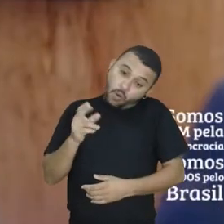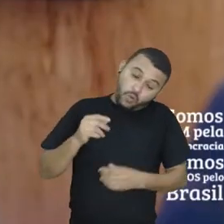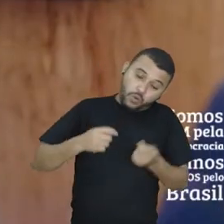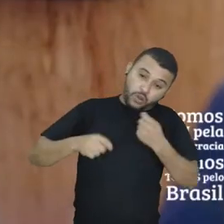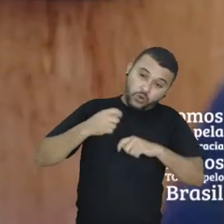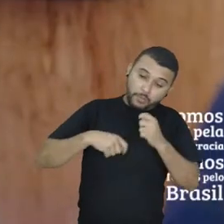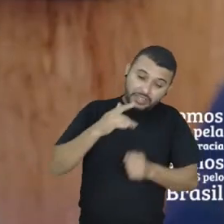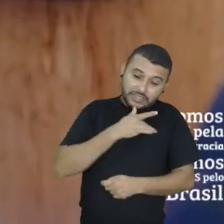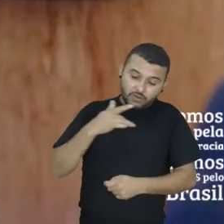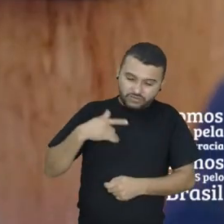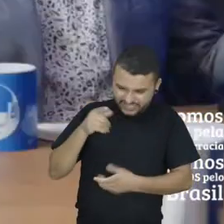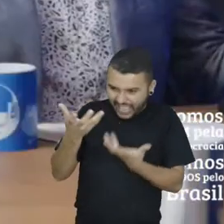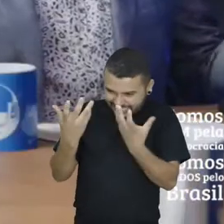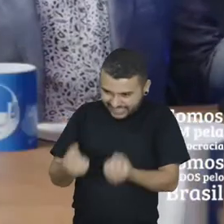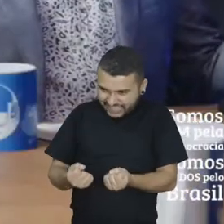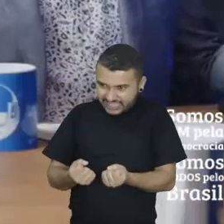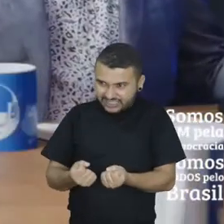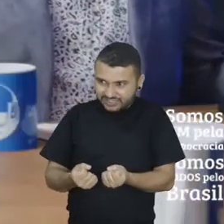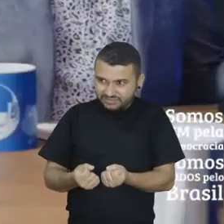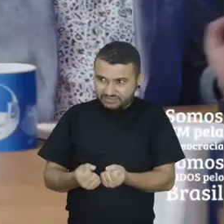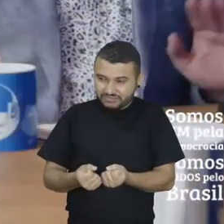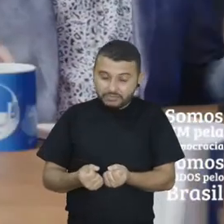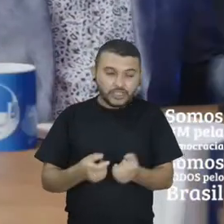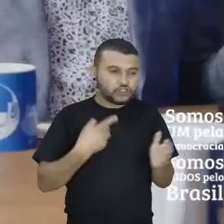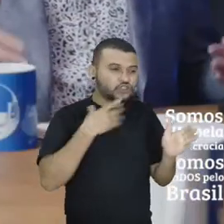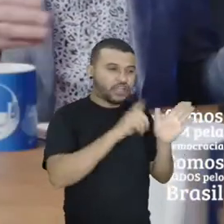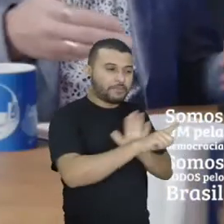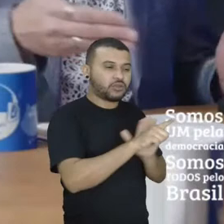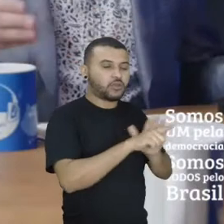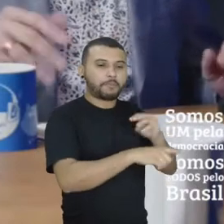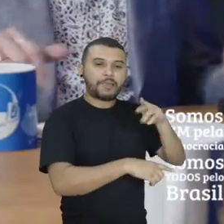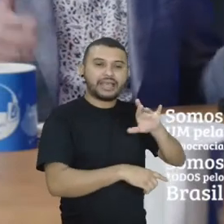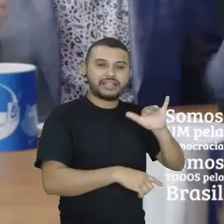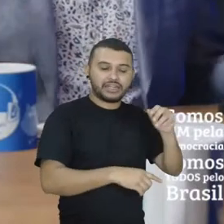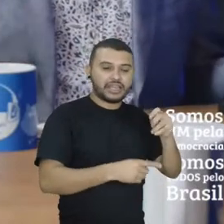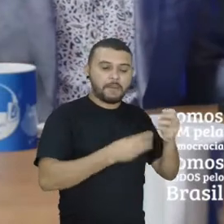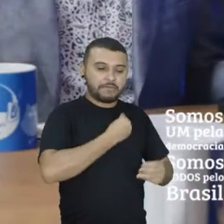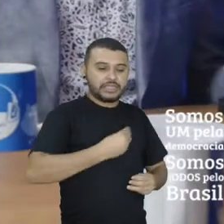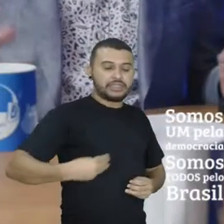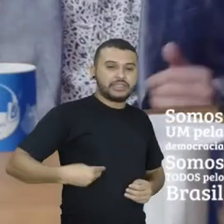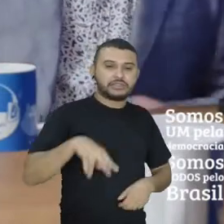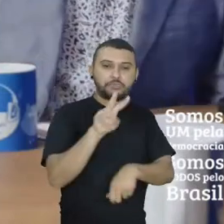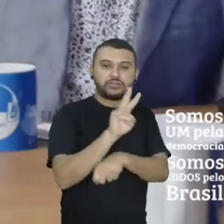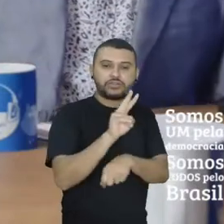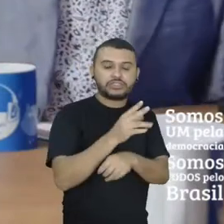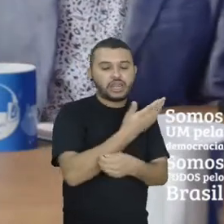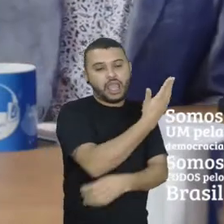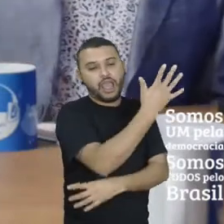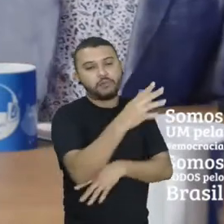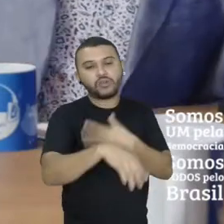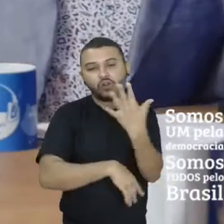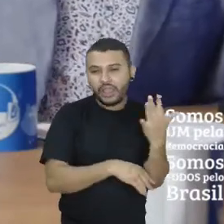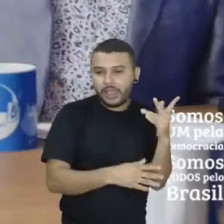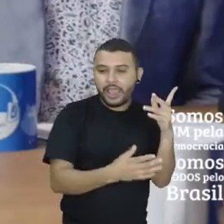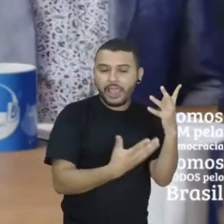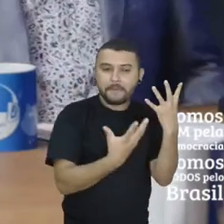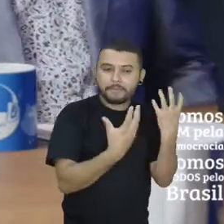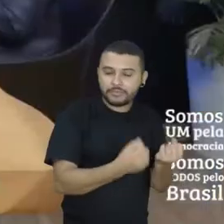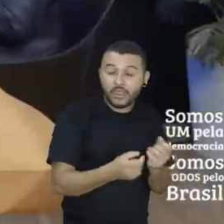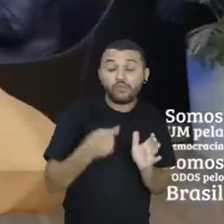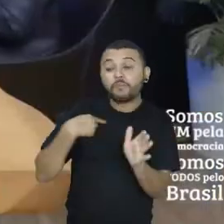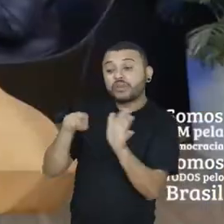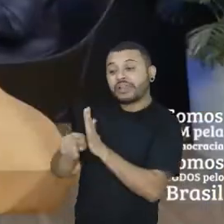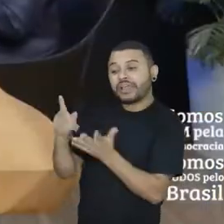A gente já perguntou para a Marina se ela ser ministra do Meio Ambiente. Então, a pergunta é tradicional. Estamos montando ministério